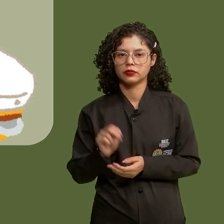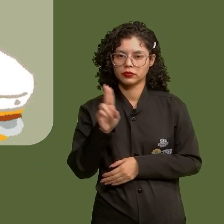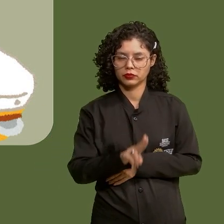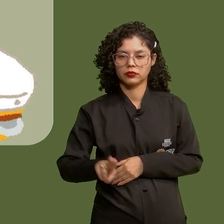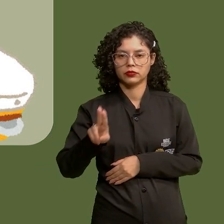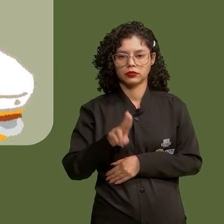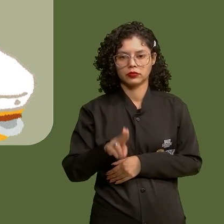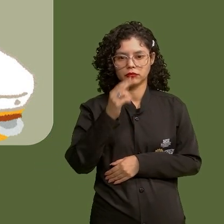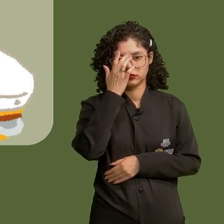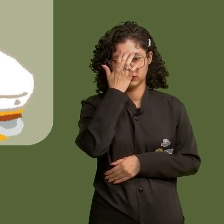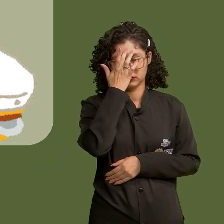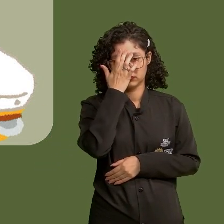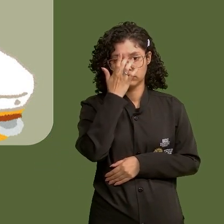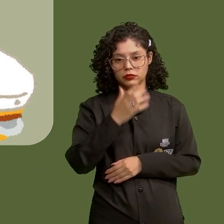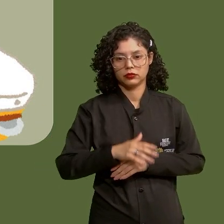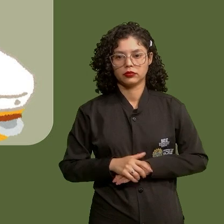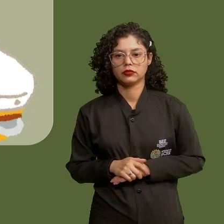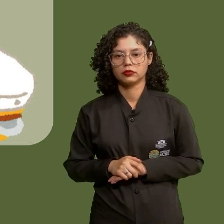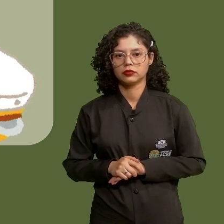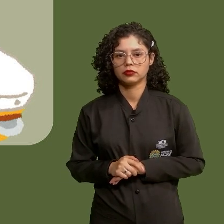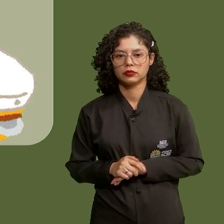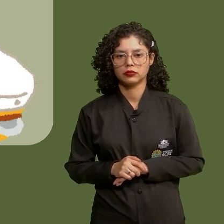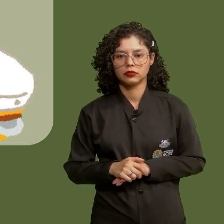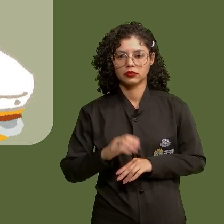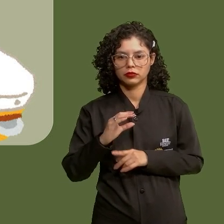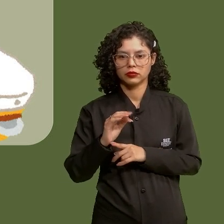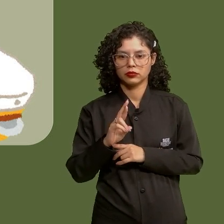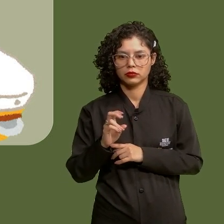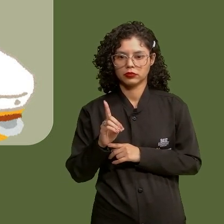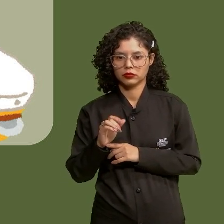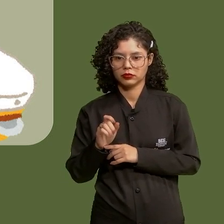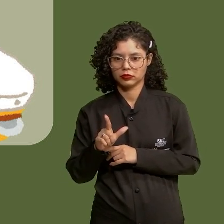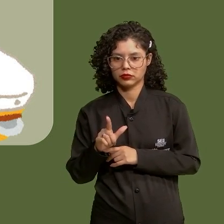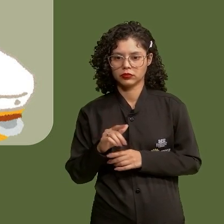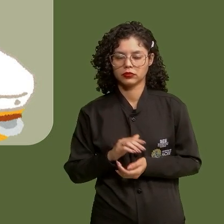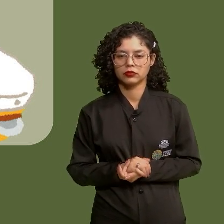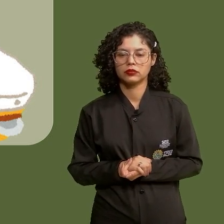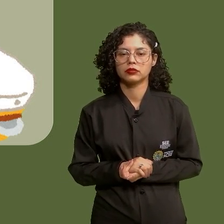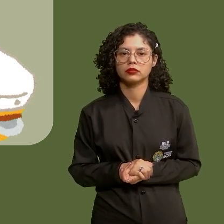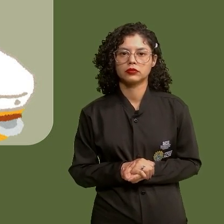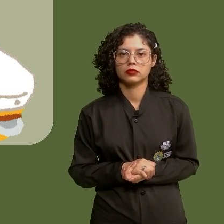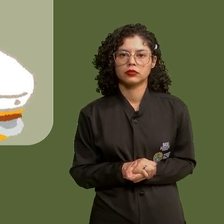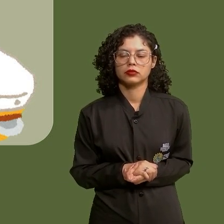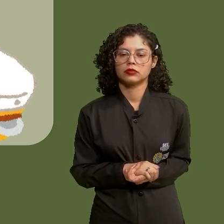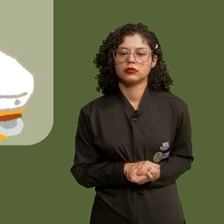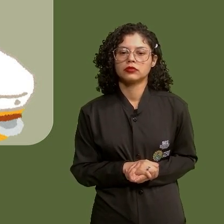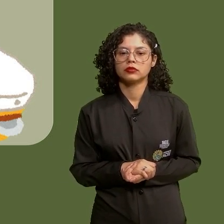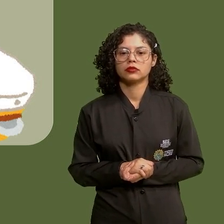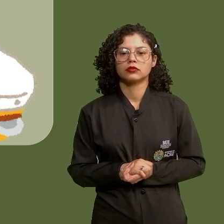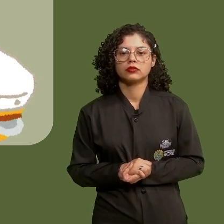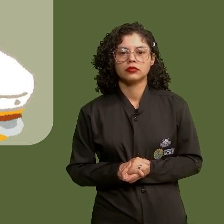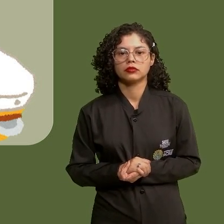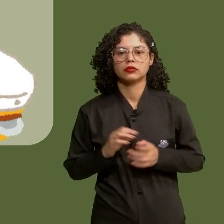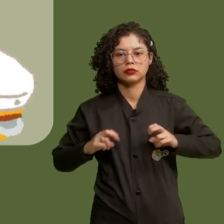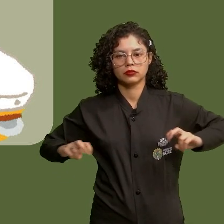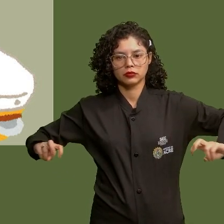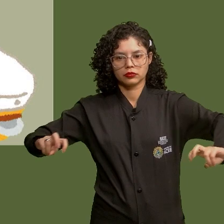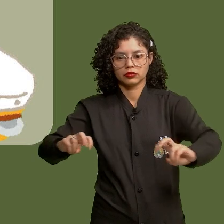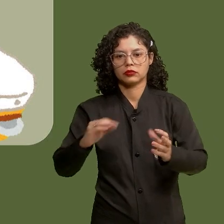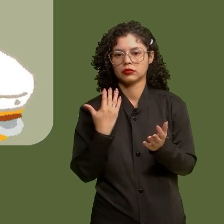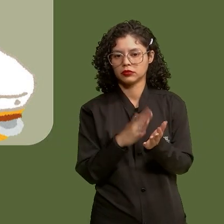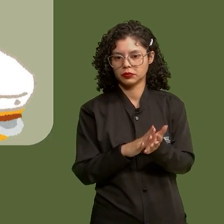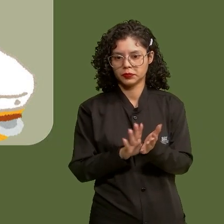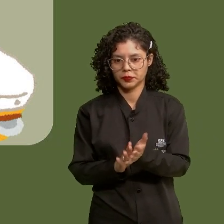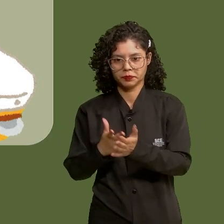muito utilizado no cordel, ele é utilizado também nas rodas de